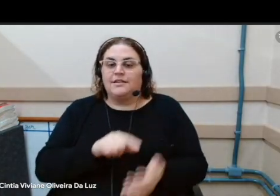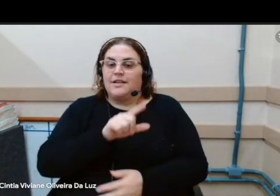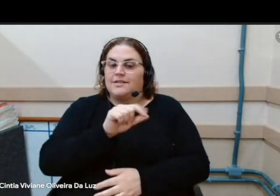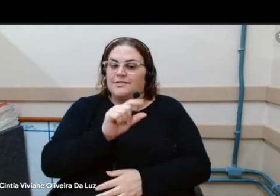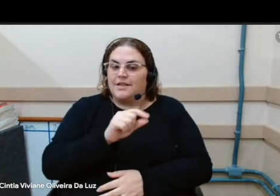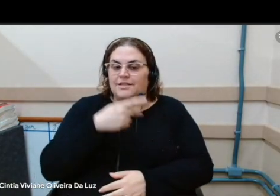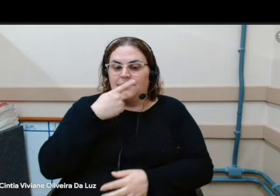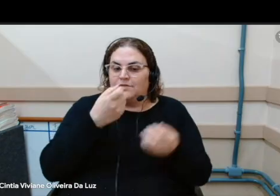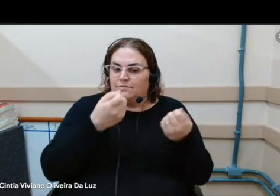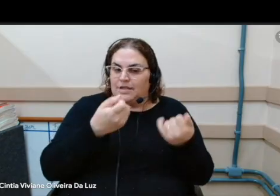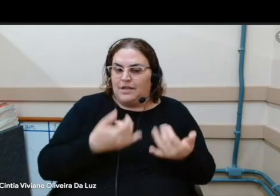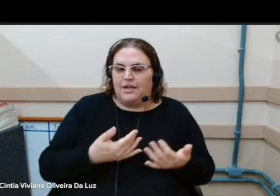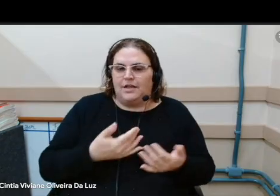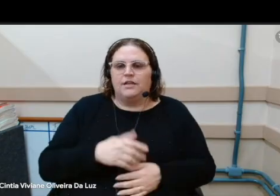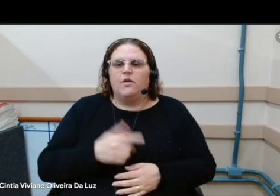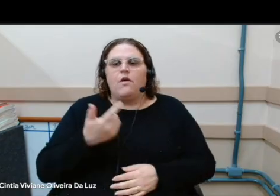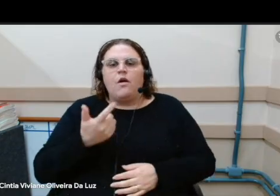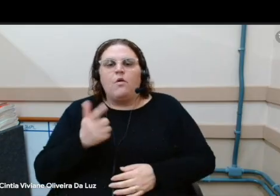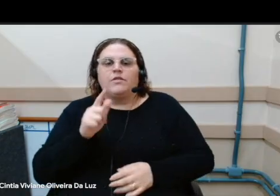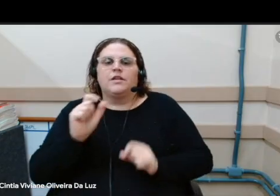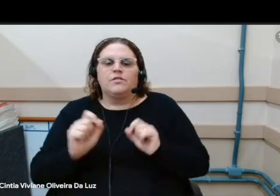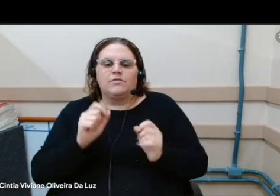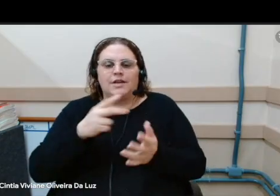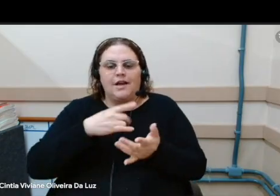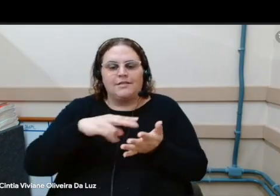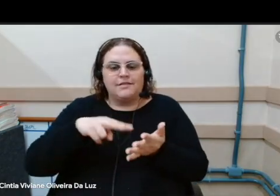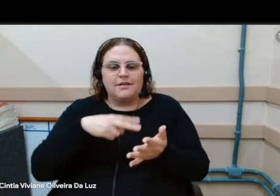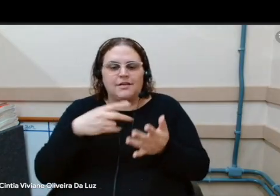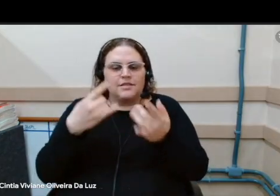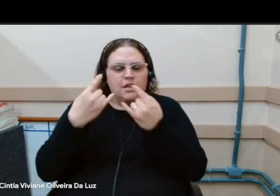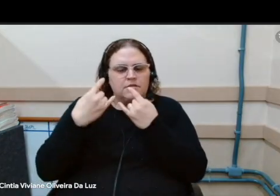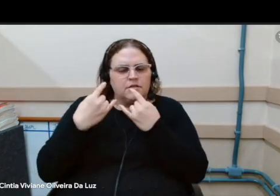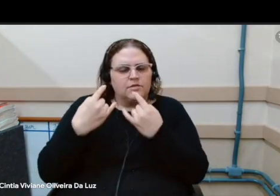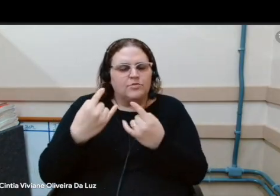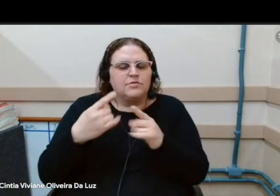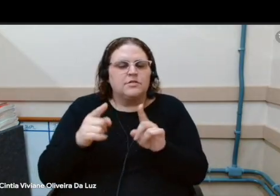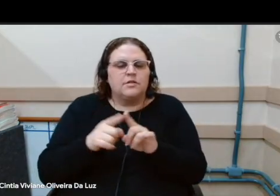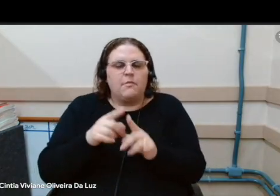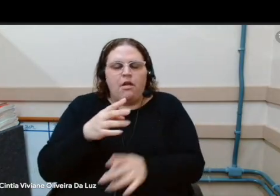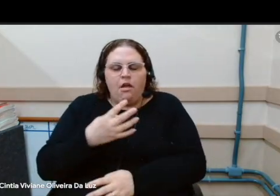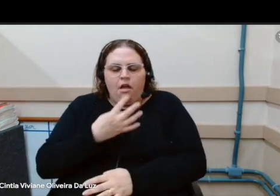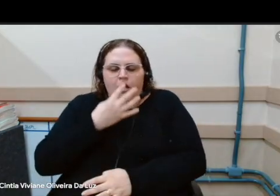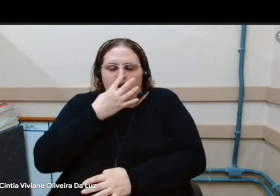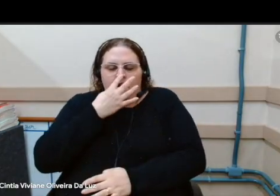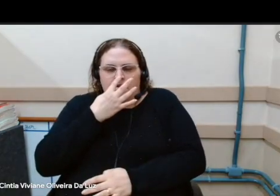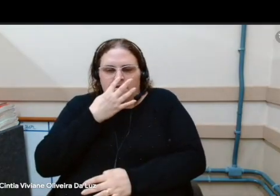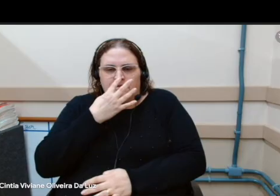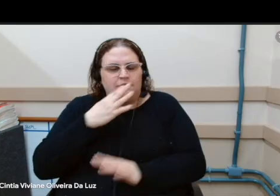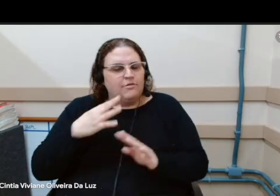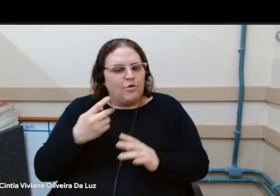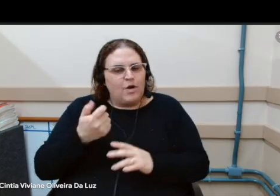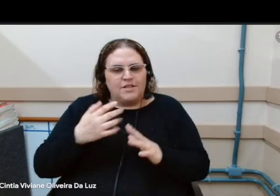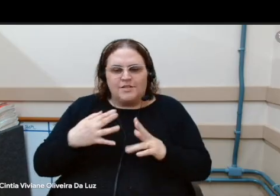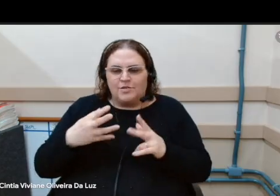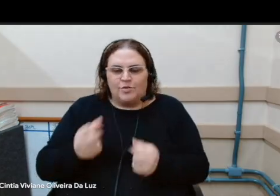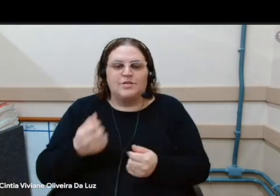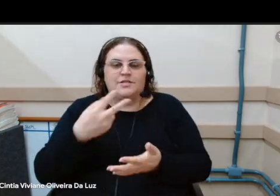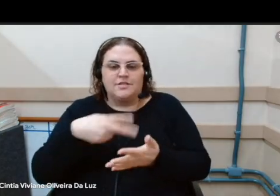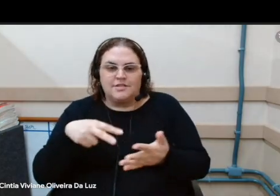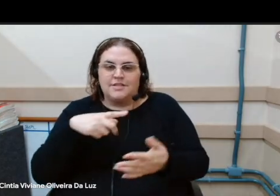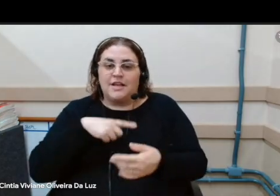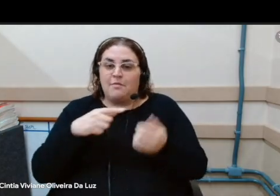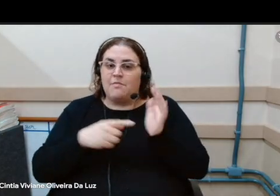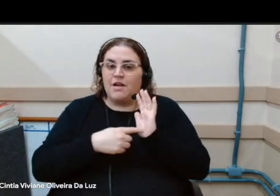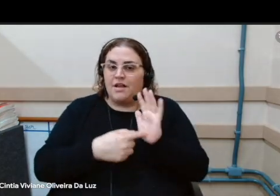outra é que a dança seduz e encanta né quase todas as danças que aparecem na mídia